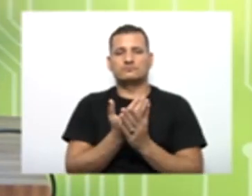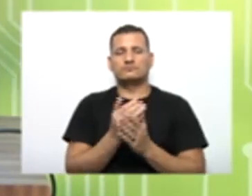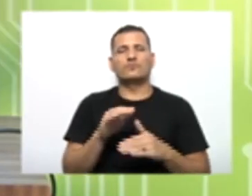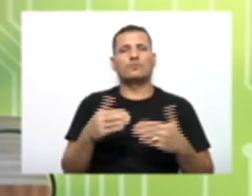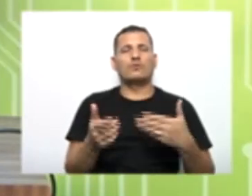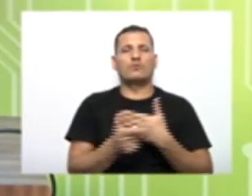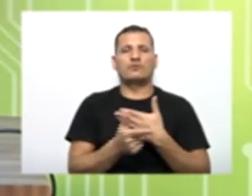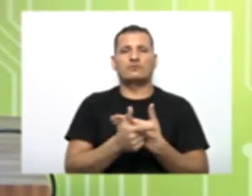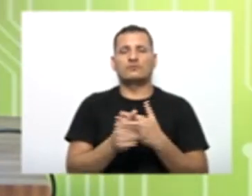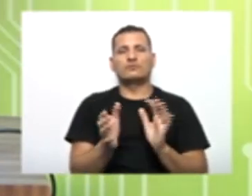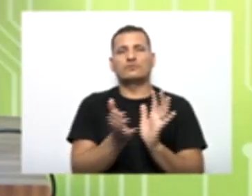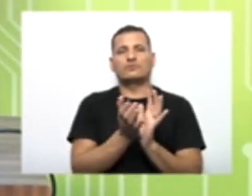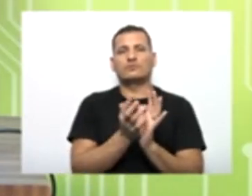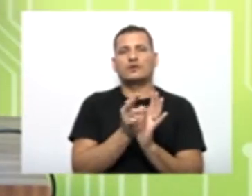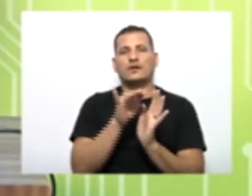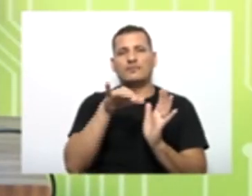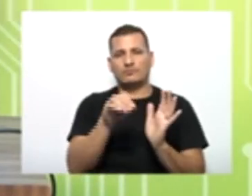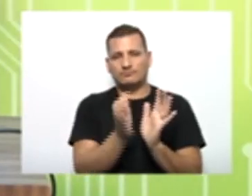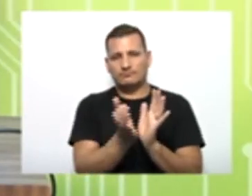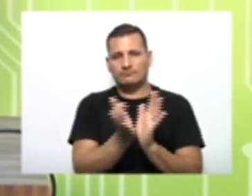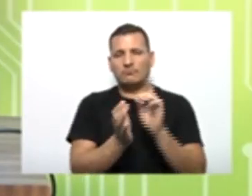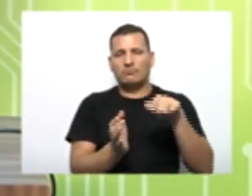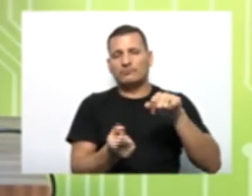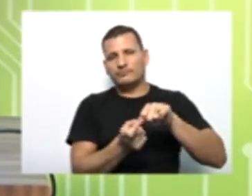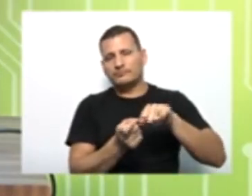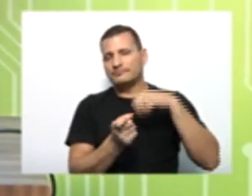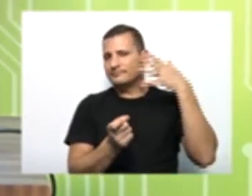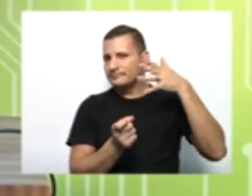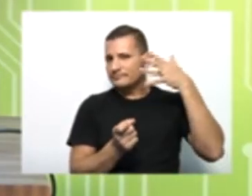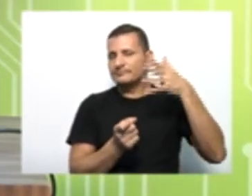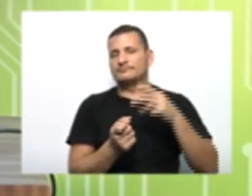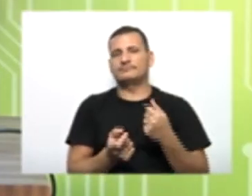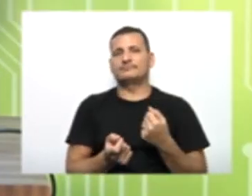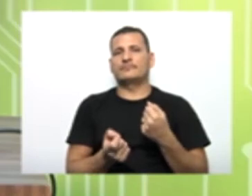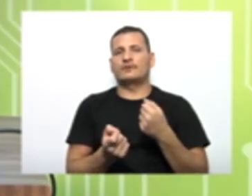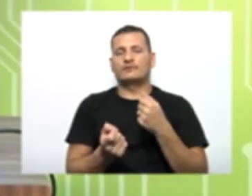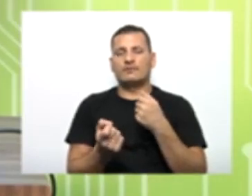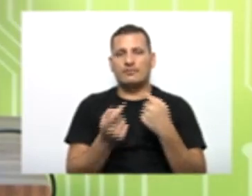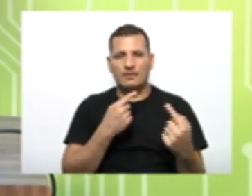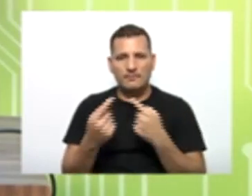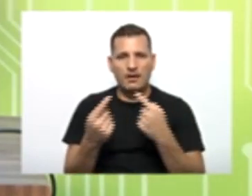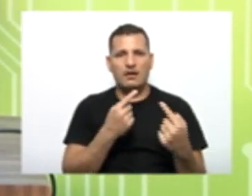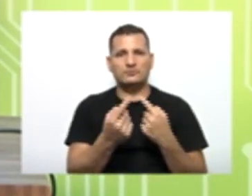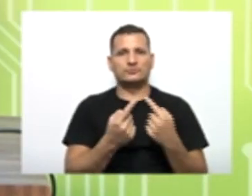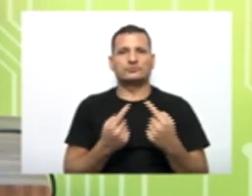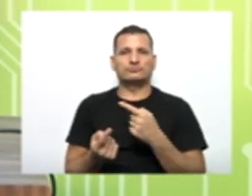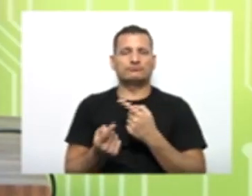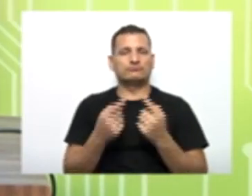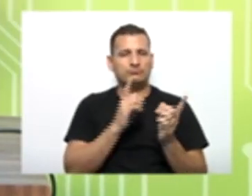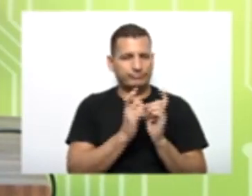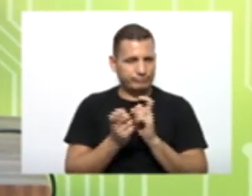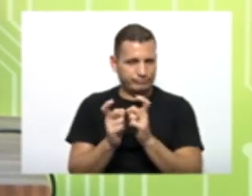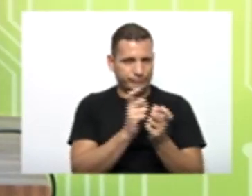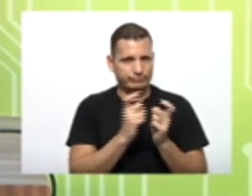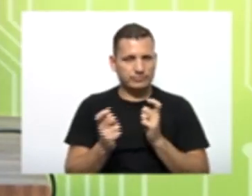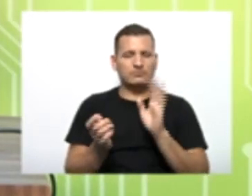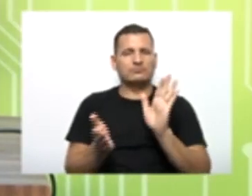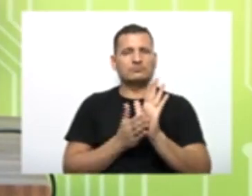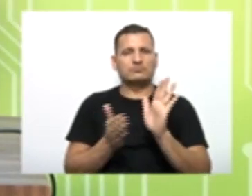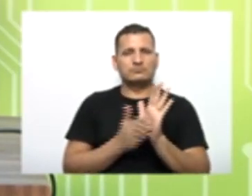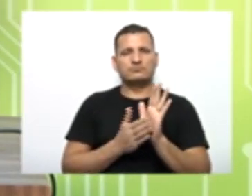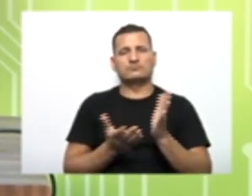importante, que são os espaços legitimados de participação social. Primeiro são os grêmios estudantis.